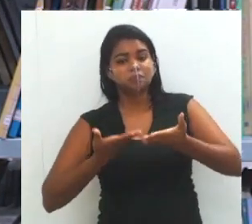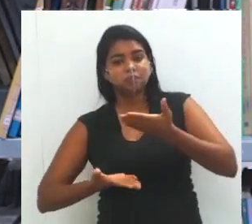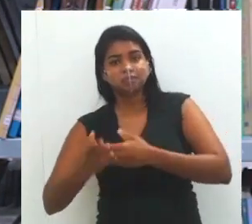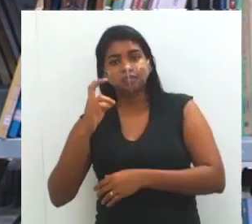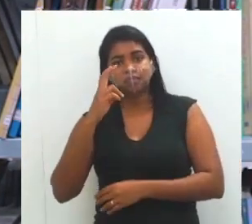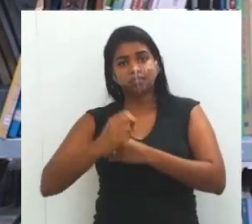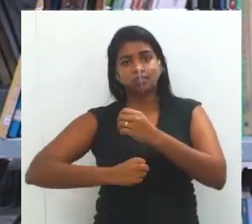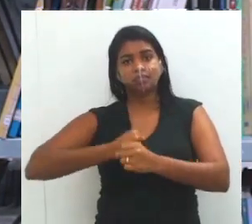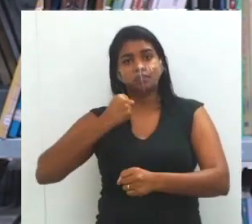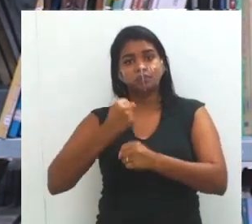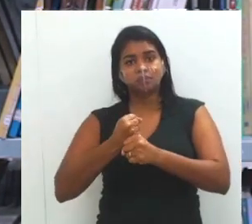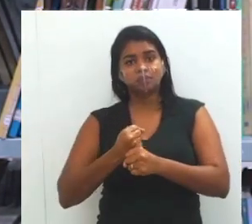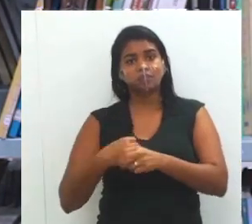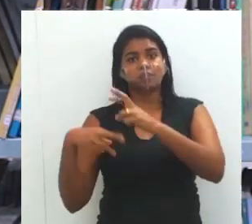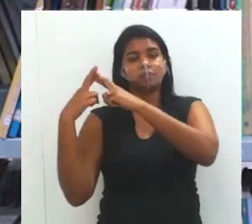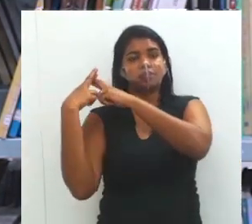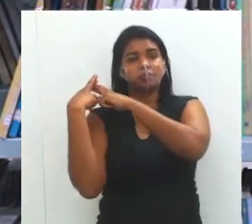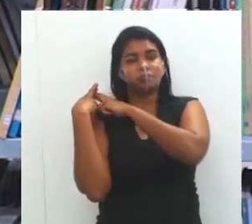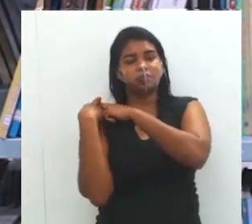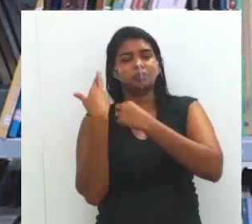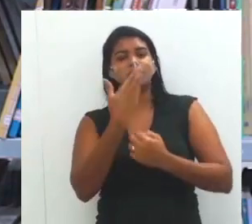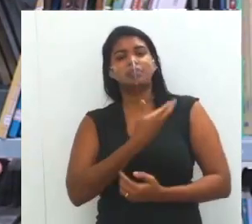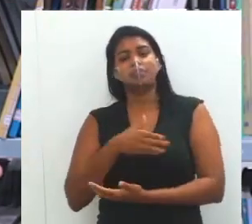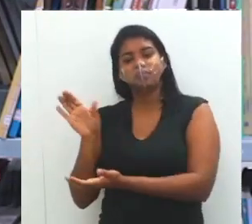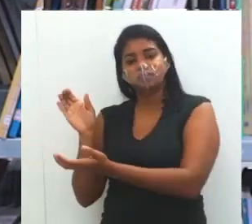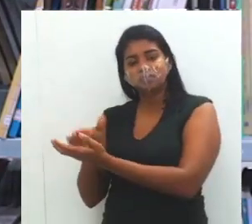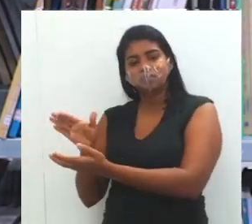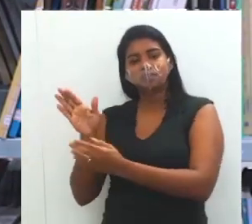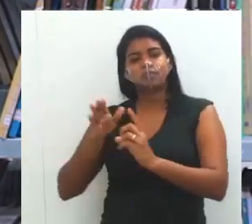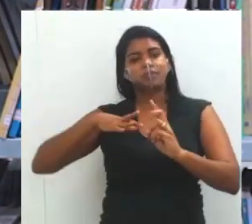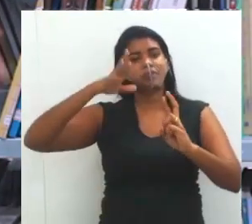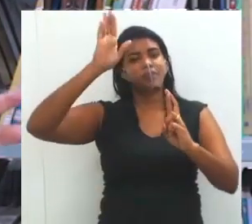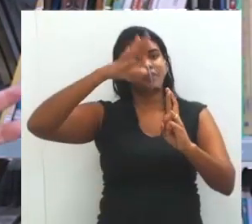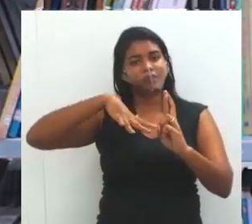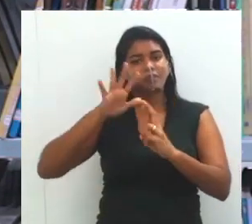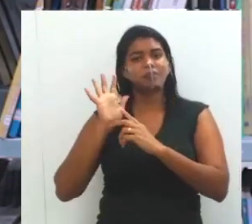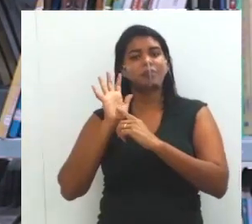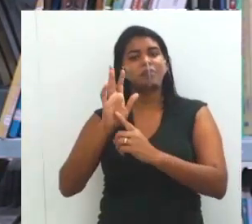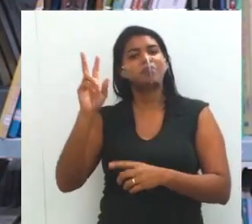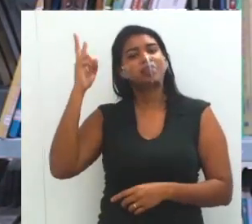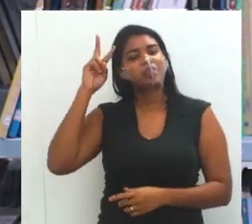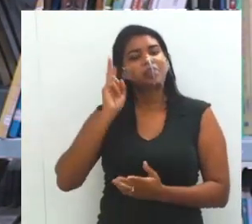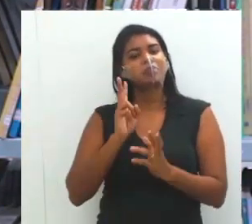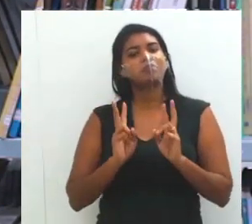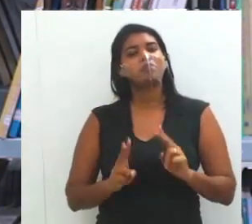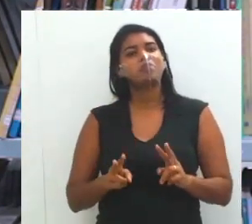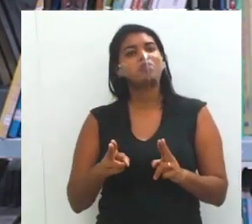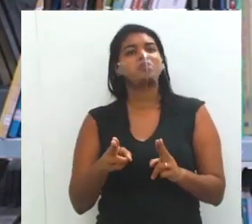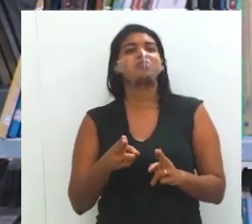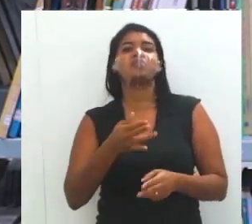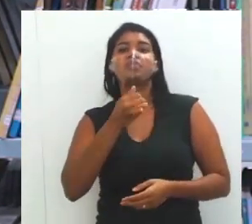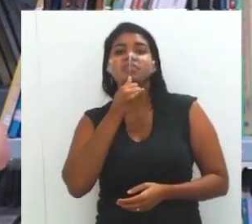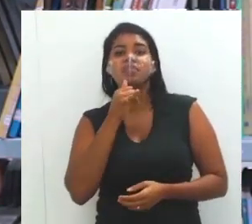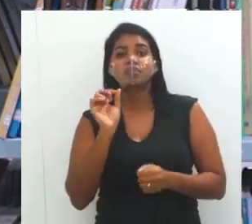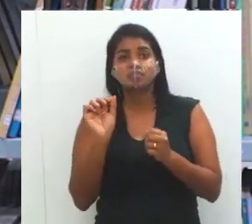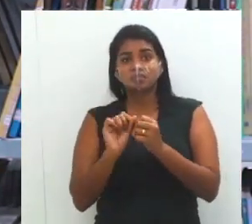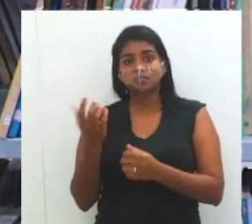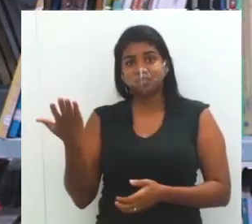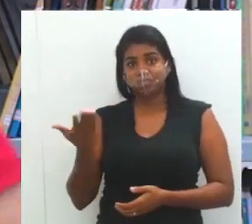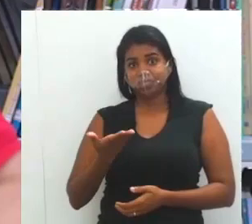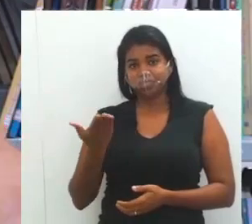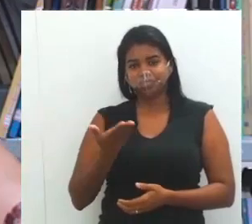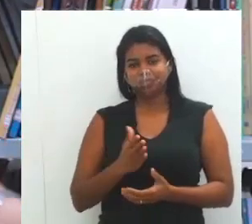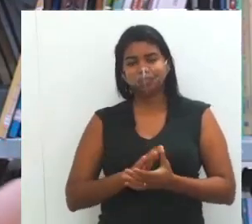de 5 anos e ele já assume mais uma vez essa nordestinidade que ele não larga mais. Lembrando sempre, se fôssemos fazer